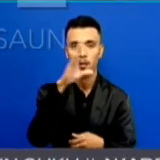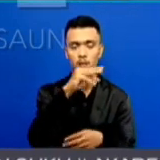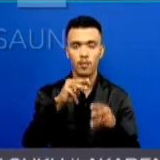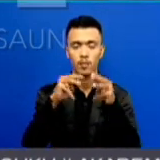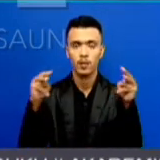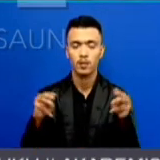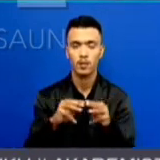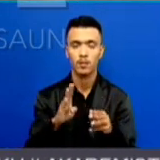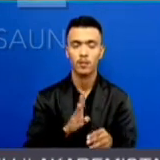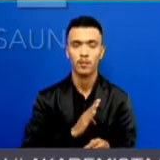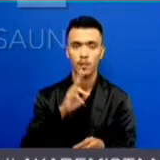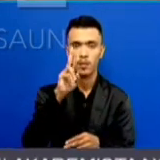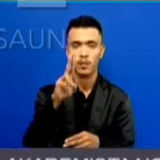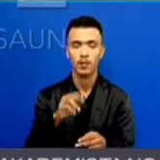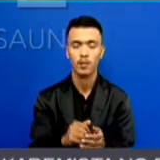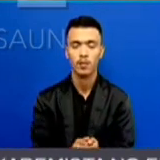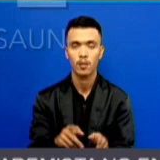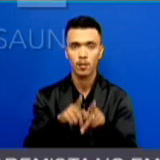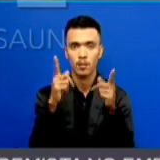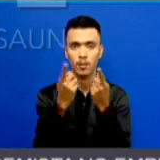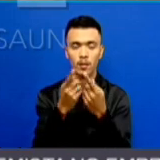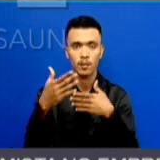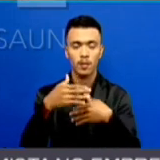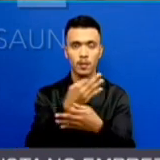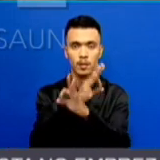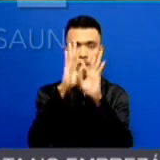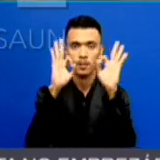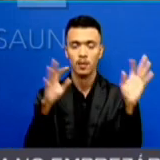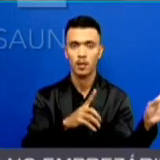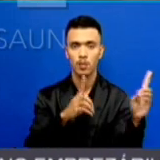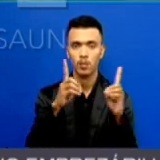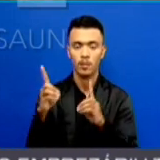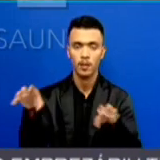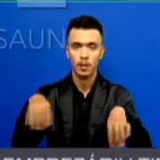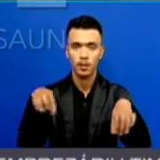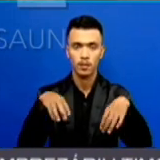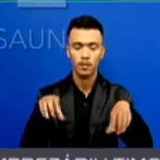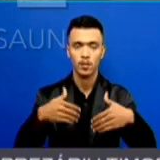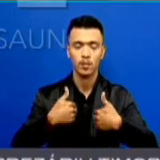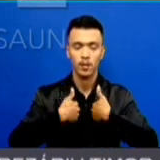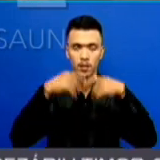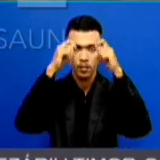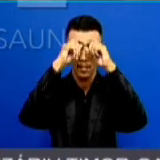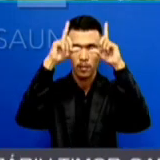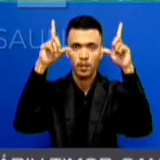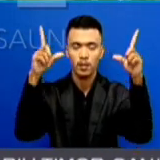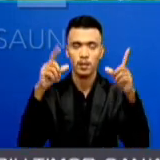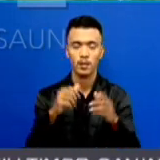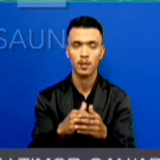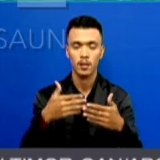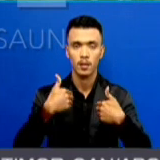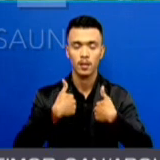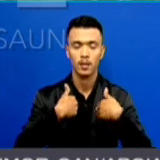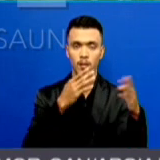Baucau. Nehaktuir preparasan Kompanye Besik Remata Ona, atu realiza sirene investimento iha Timor-Leste. Agora iha